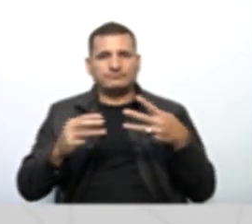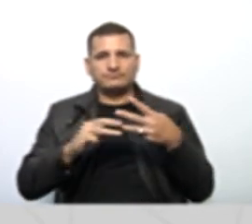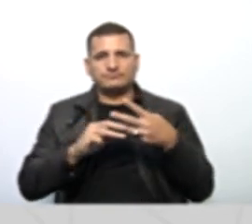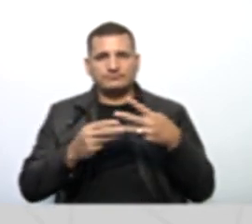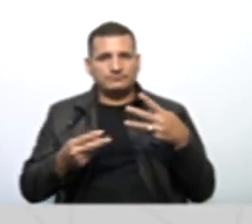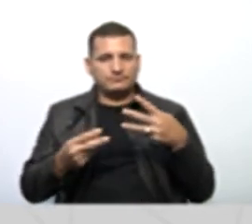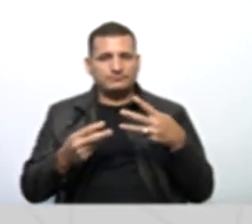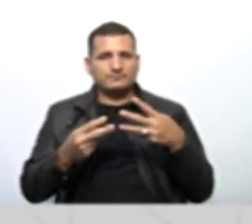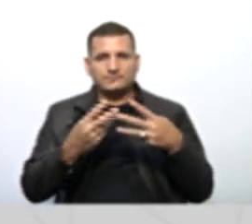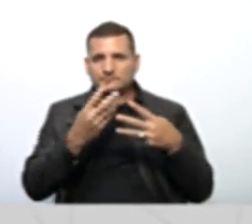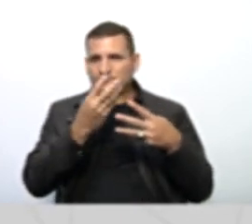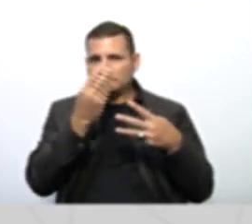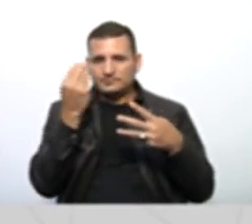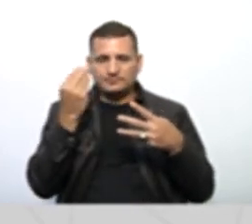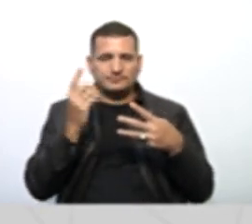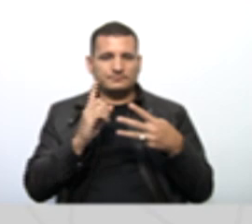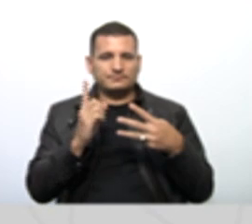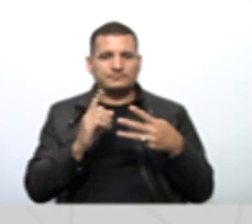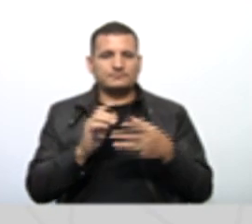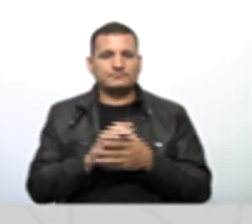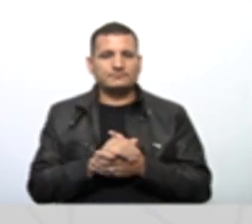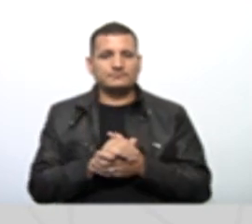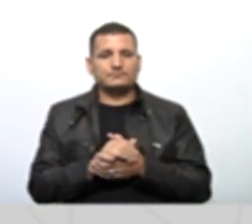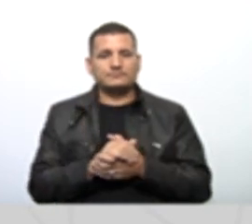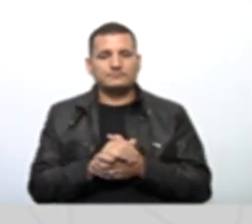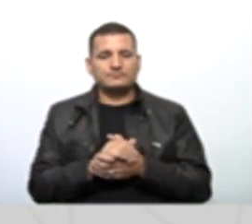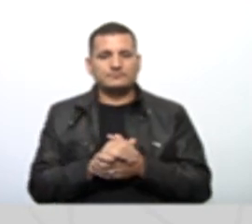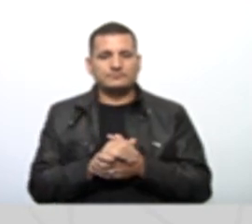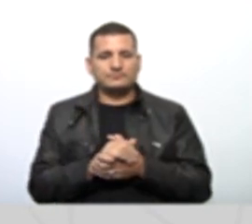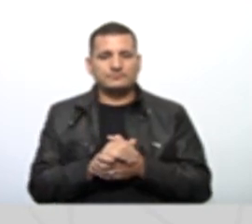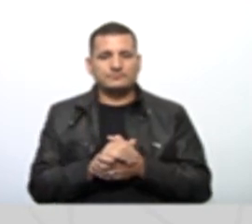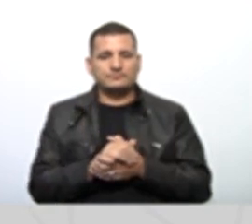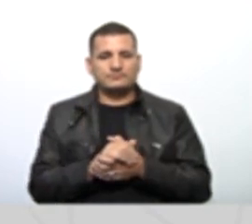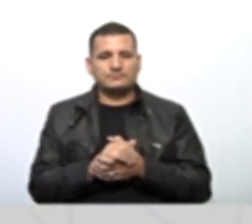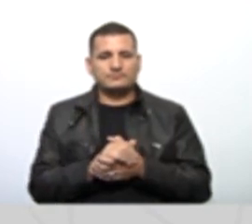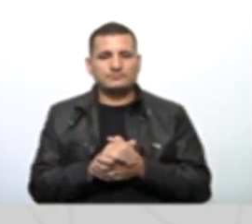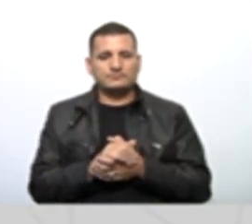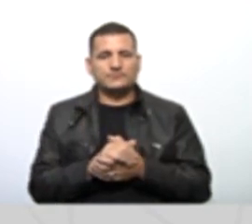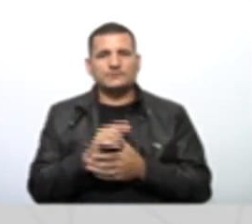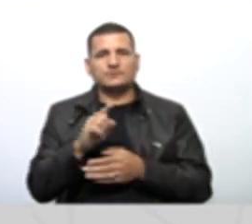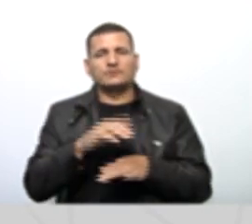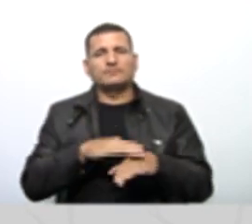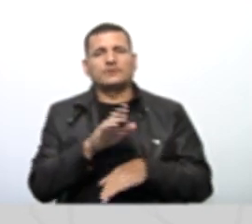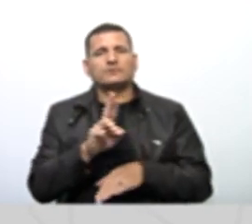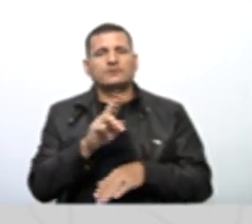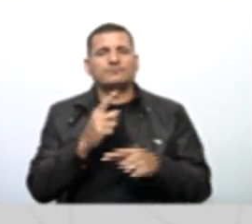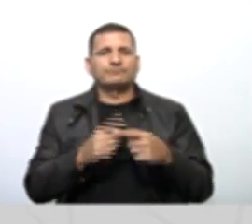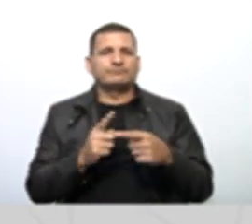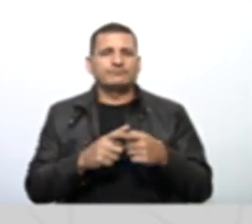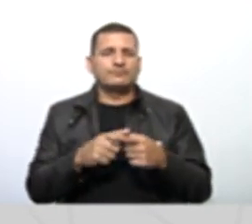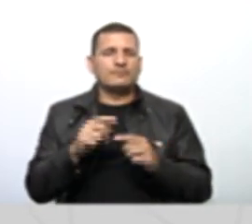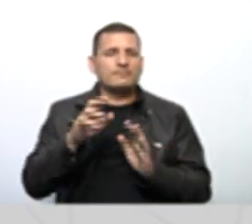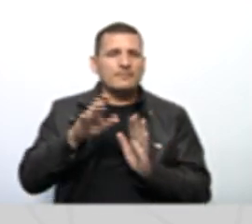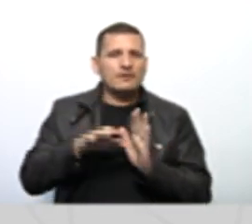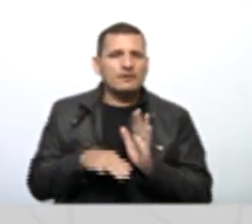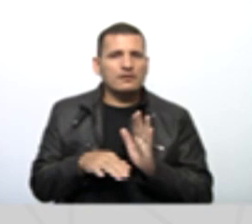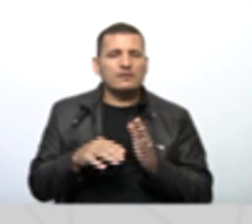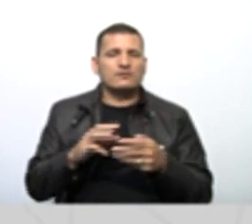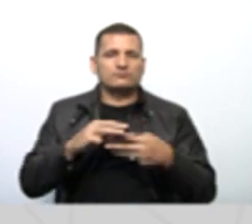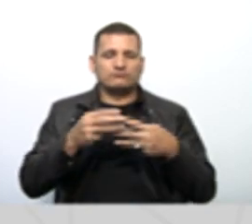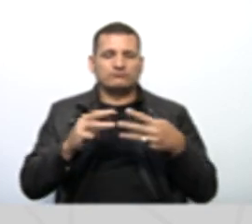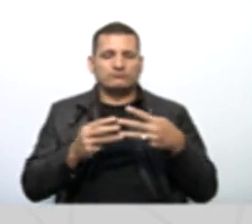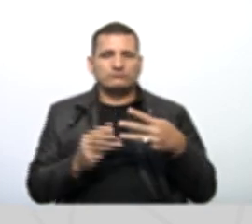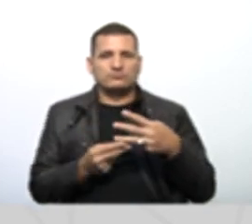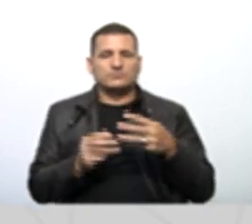esquecer disso ele é mais utilizado que o custo é menor rs blindagem dele é sim uma linguagem simples então a